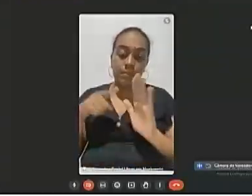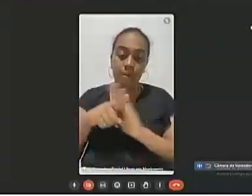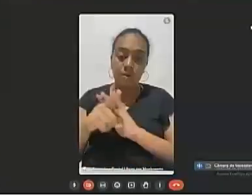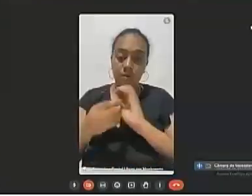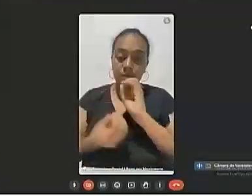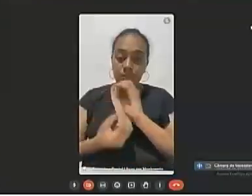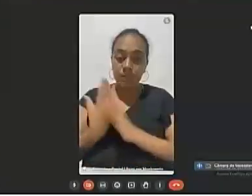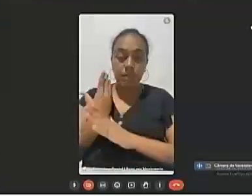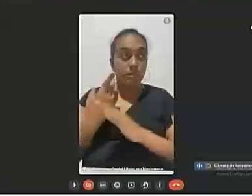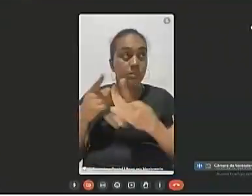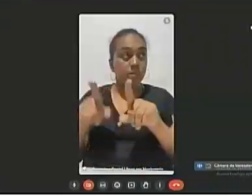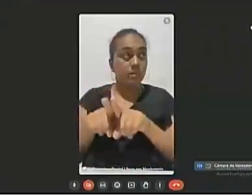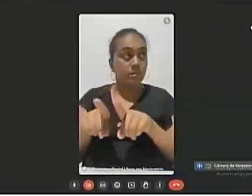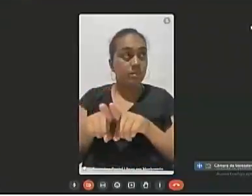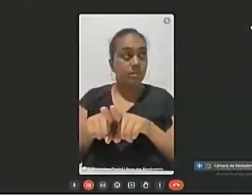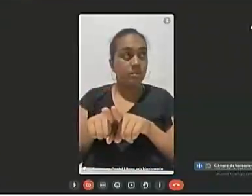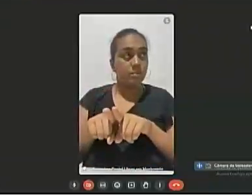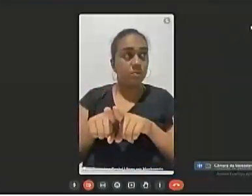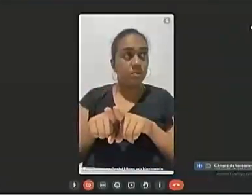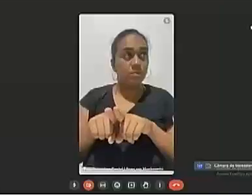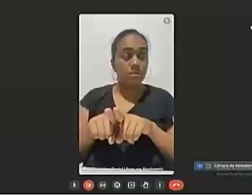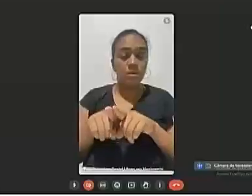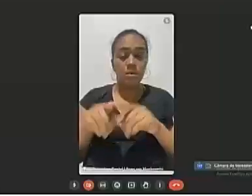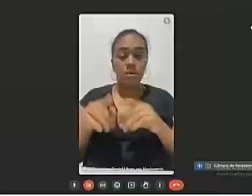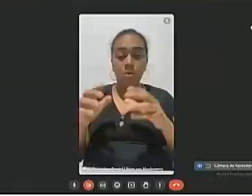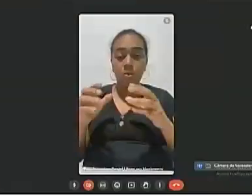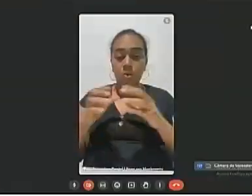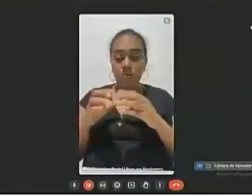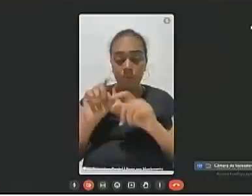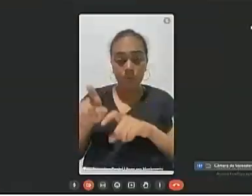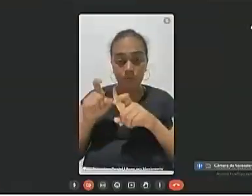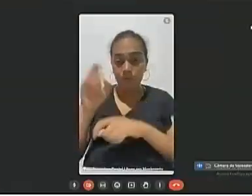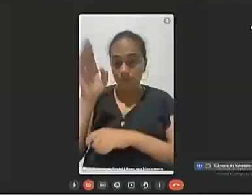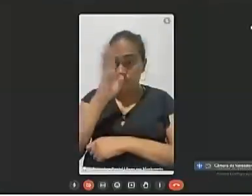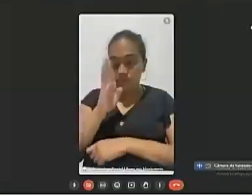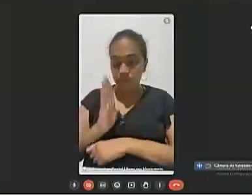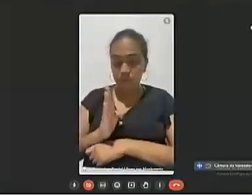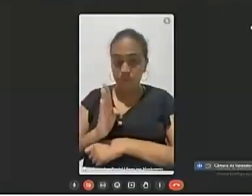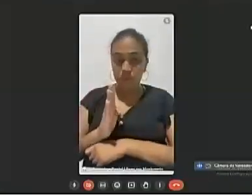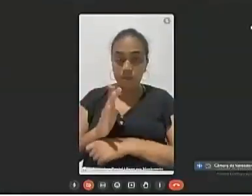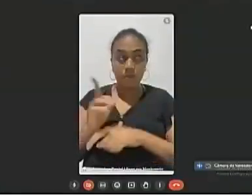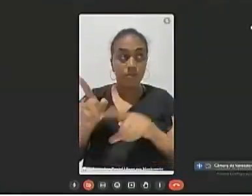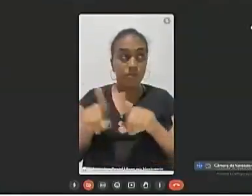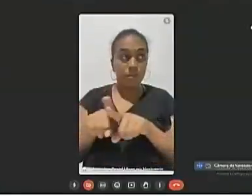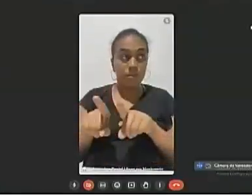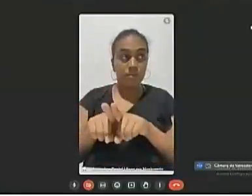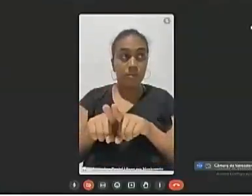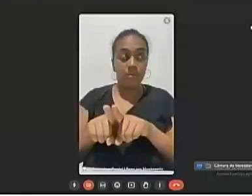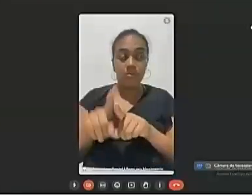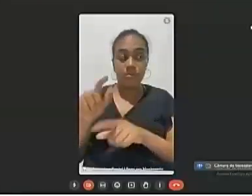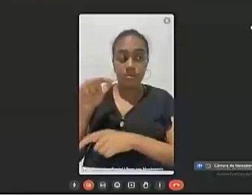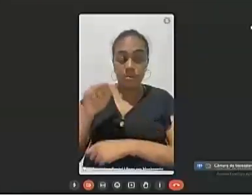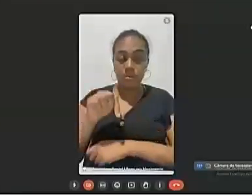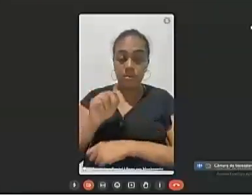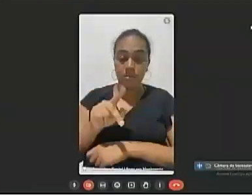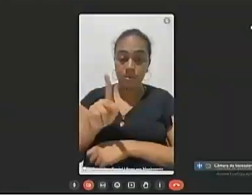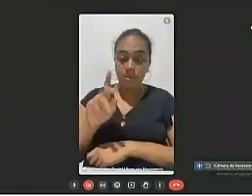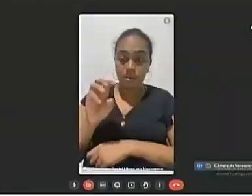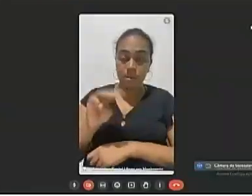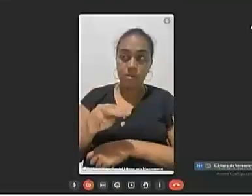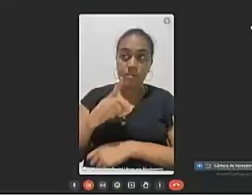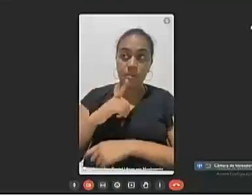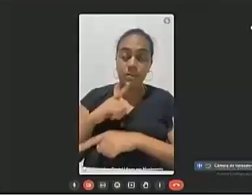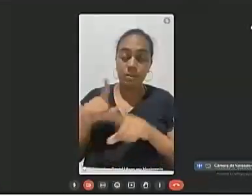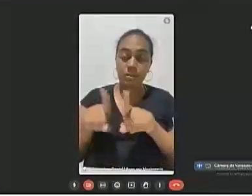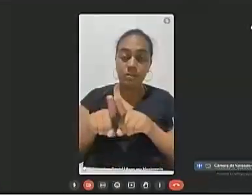Alargar a seção do rio nesse trecho amarelo, curva da Fazenda Brasil, R2. Lá perto de Porto Vitória, mais 7 km. Mexer na curva da